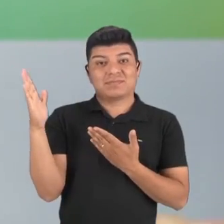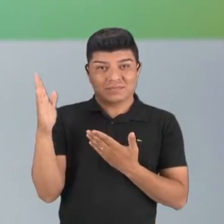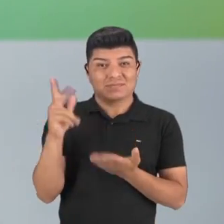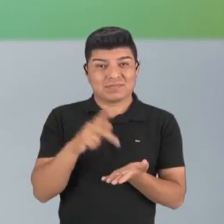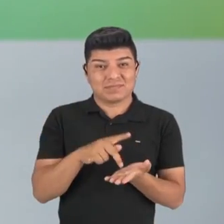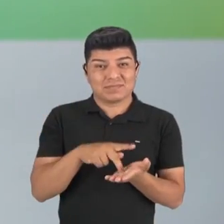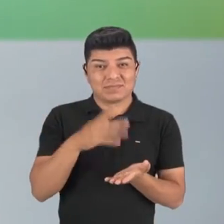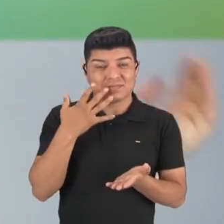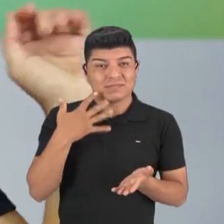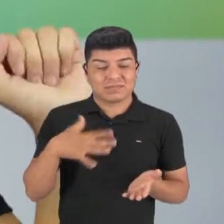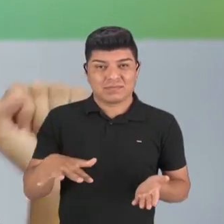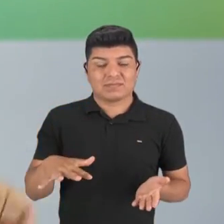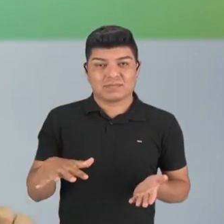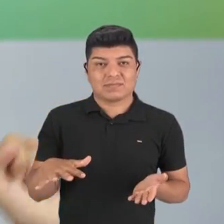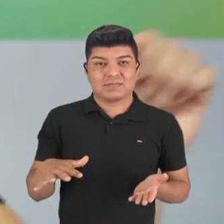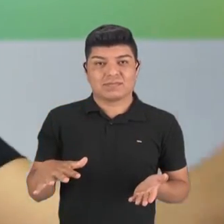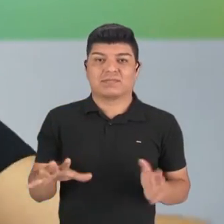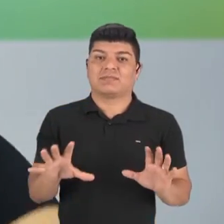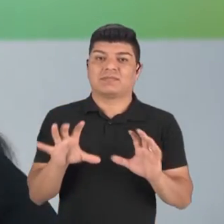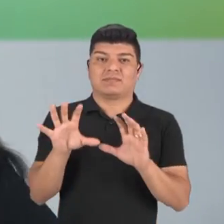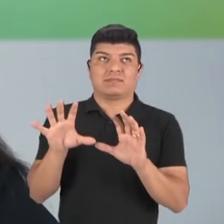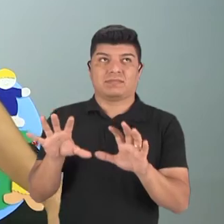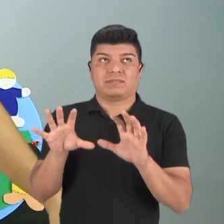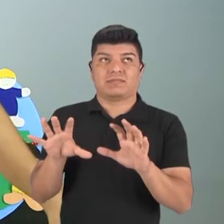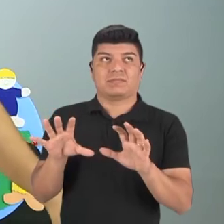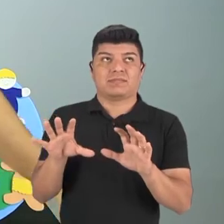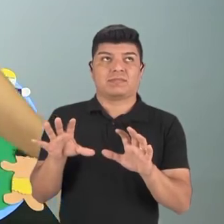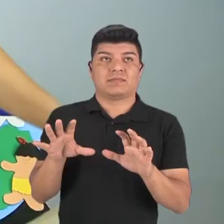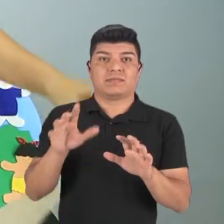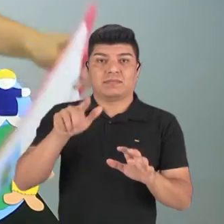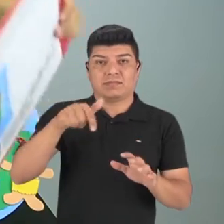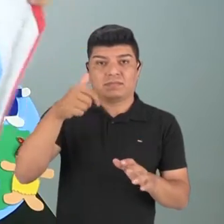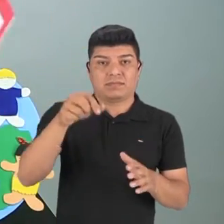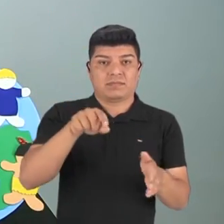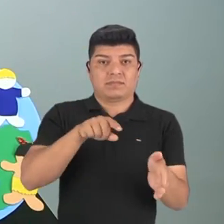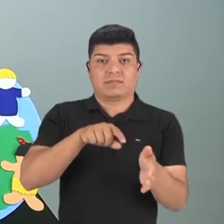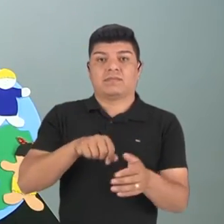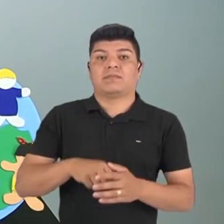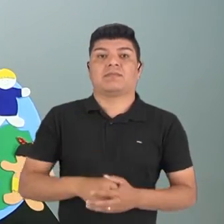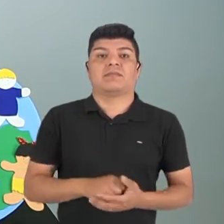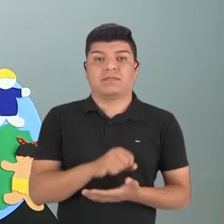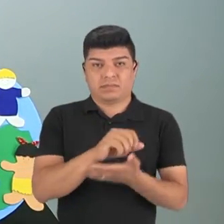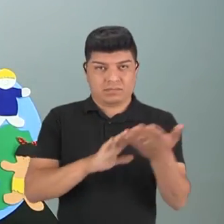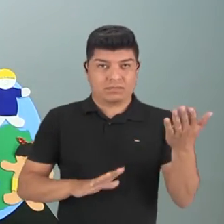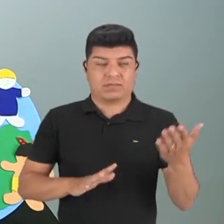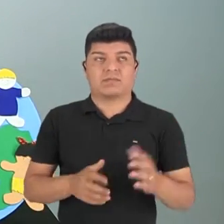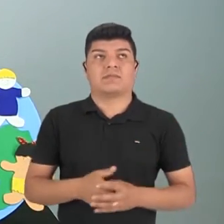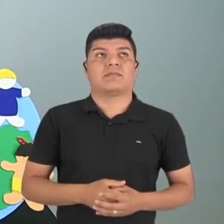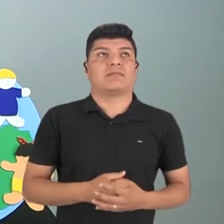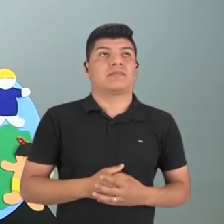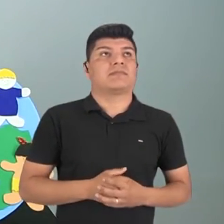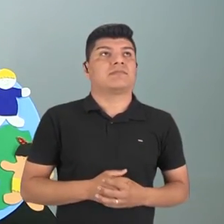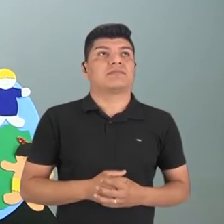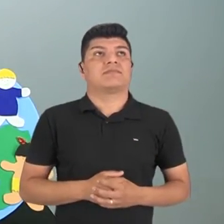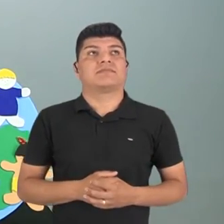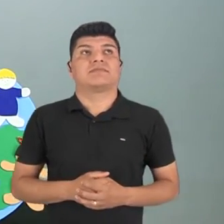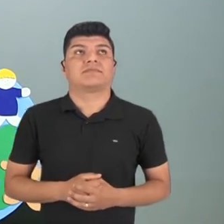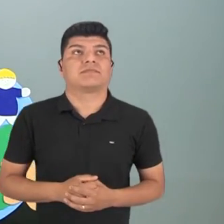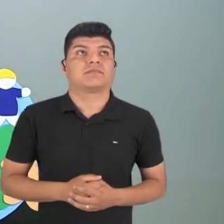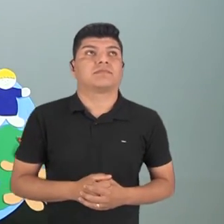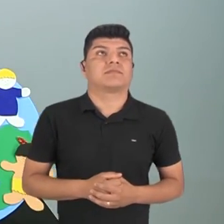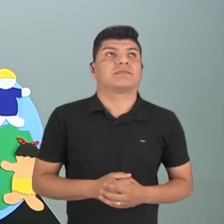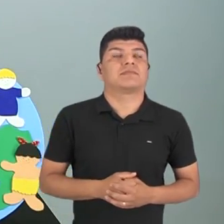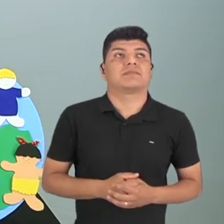mesmo, crianças? É isso aí. Vamos para a próxima atividade? Vamos lá. Vamos ver se você vai